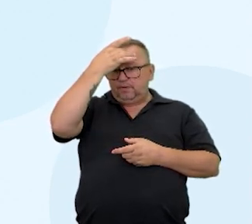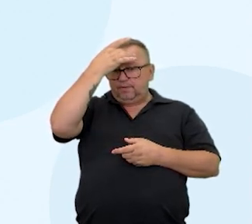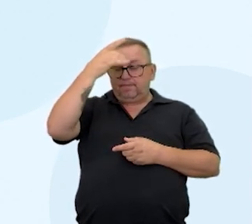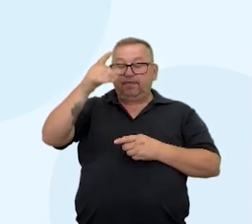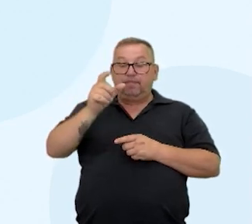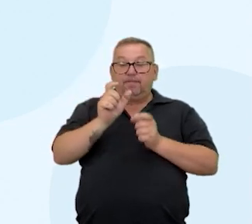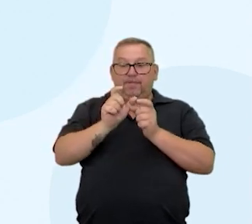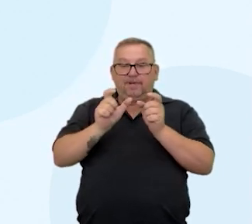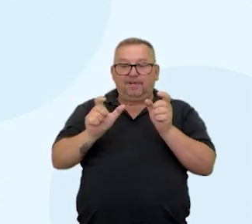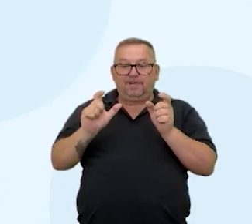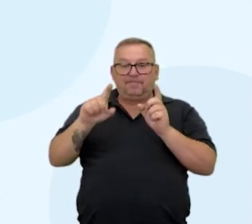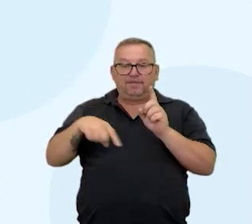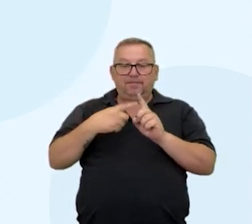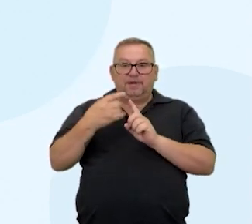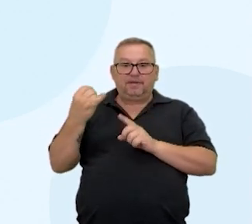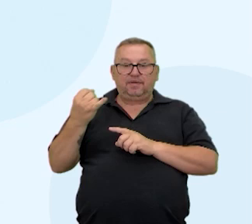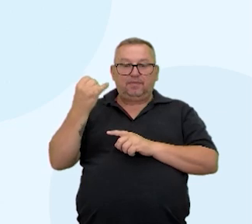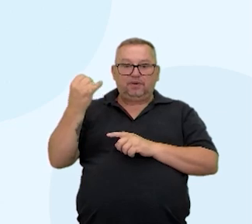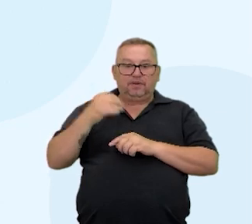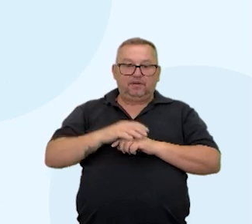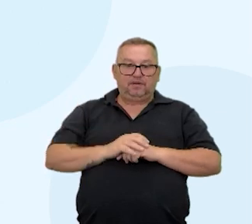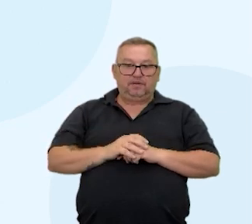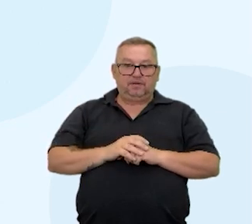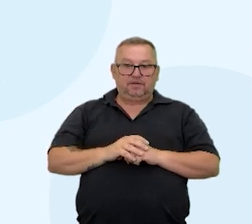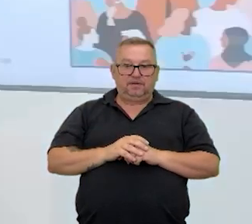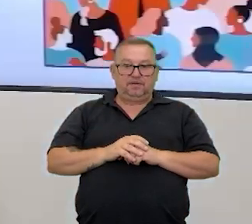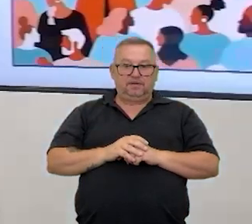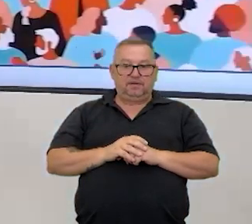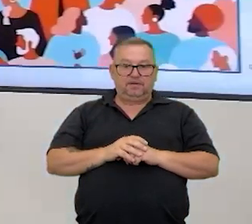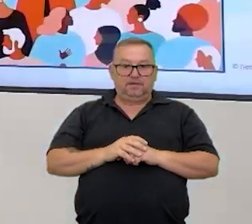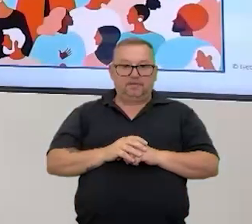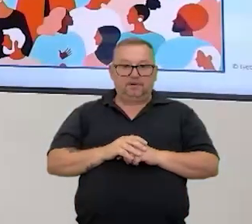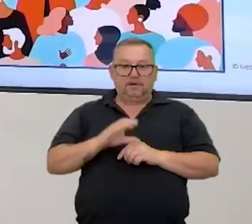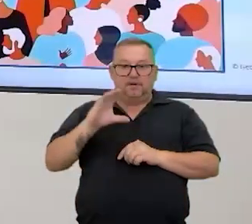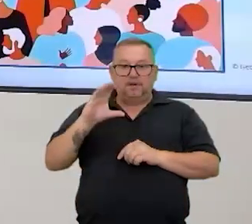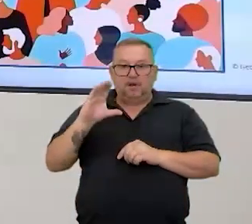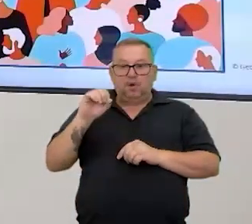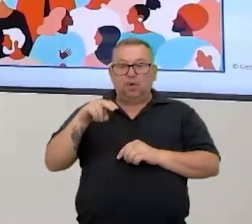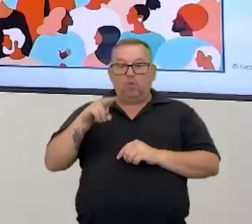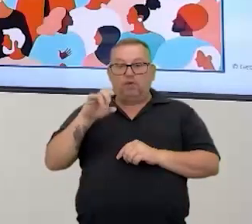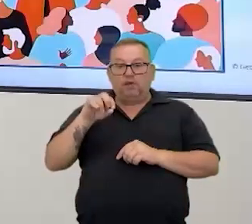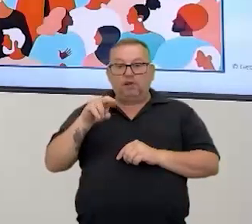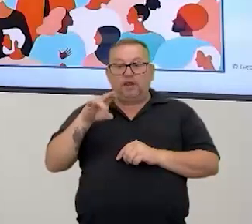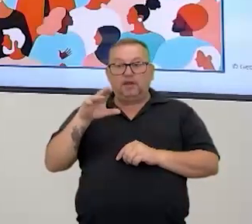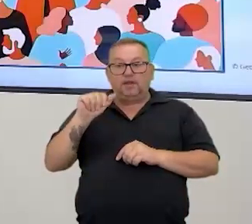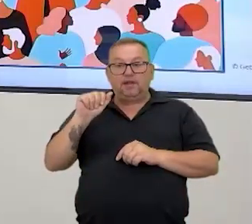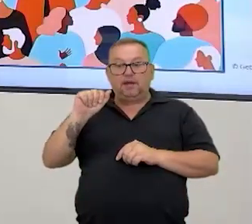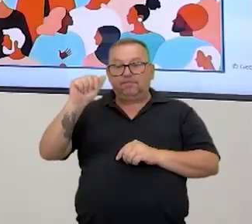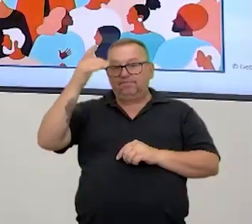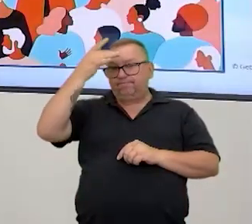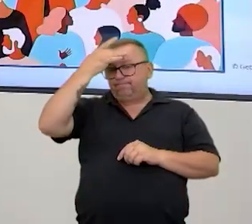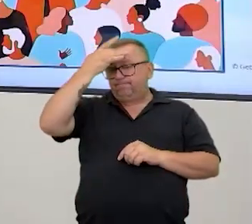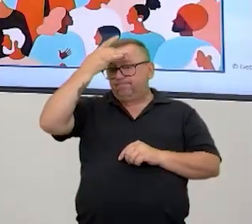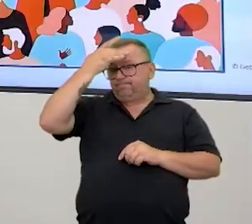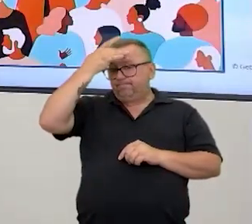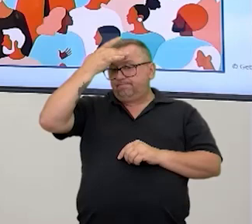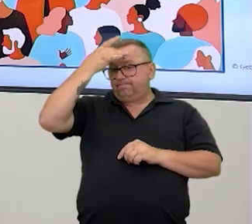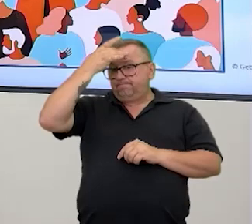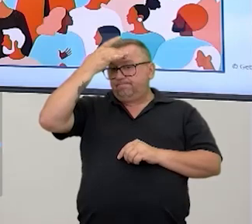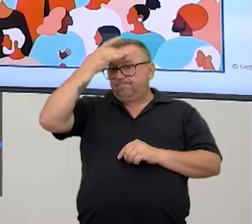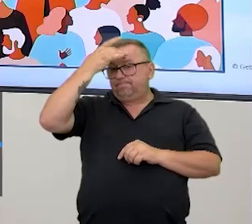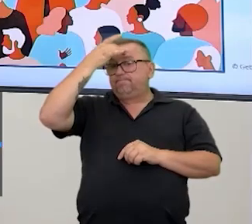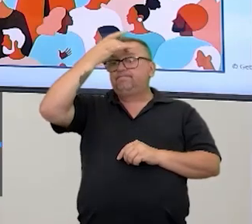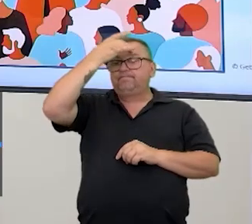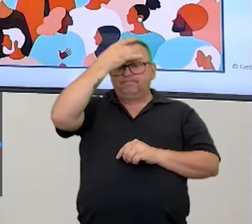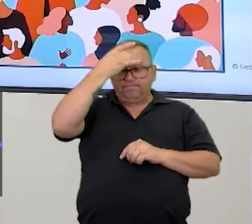mais importante que está aqui, volta para mim, a consciência. Ou seja, é aí